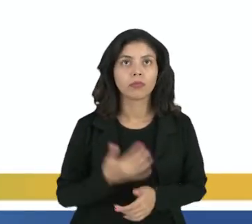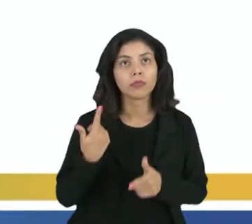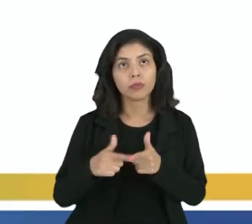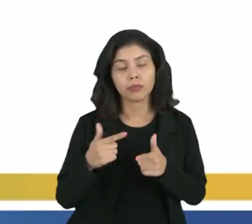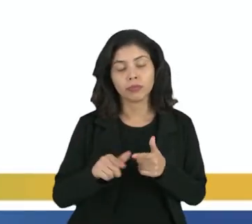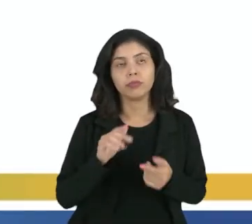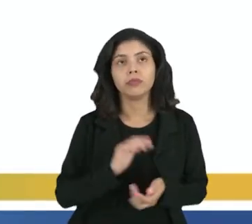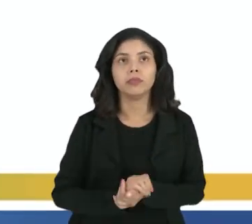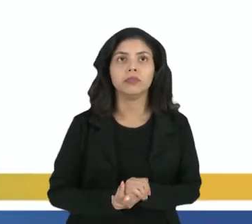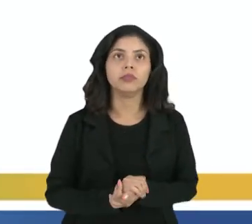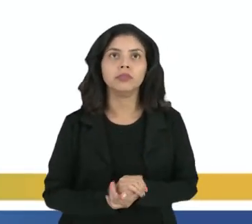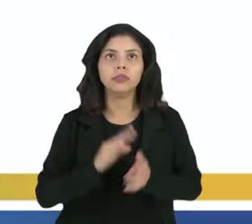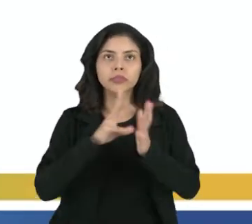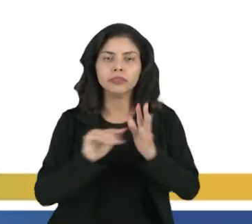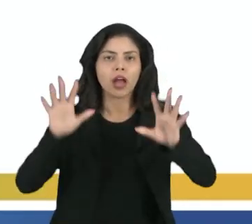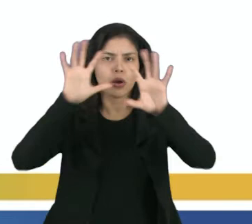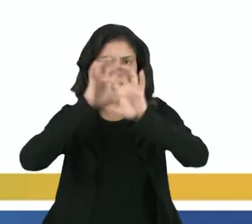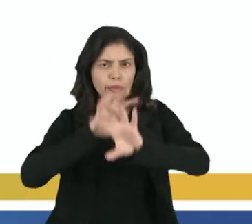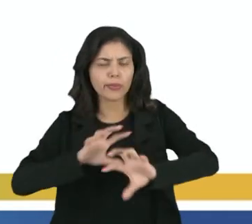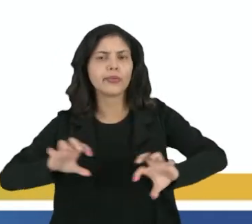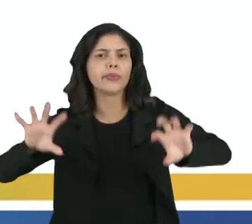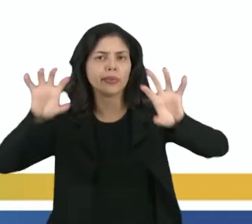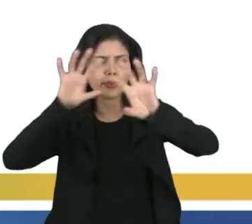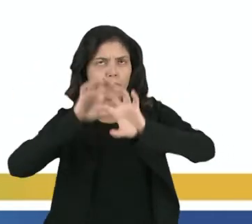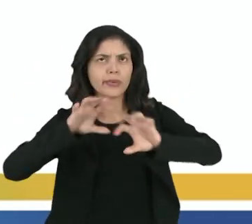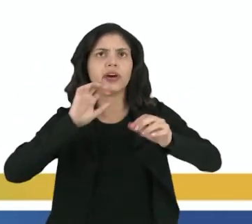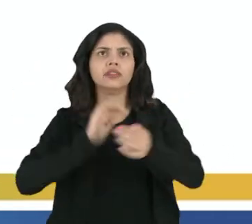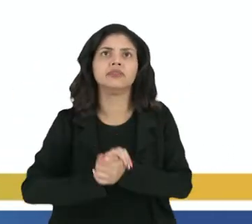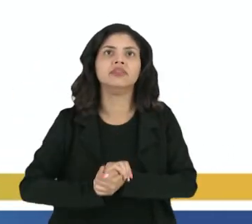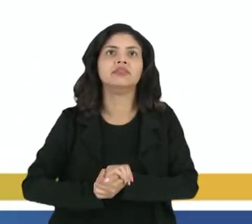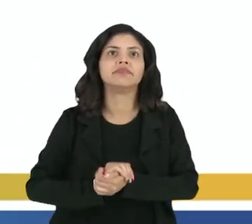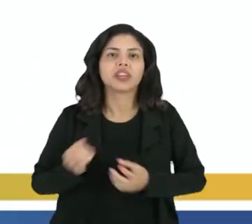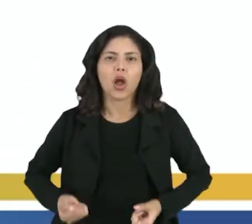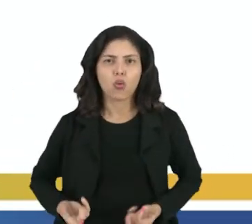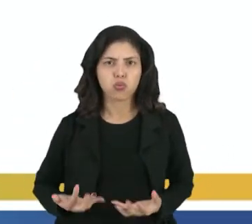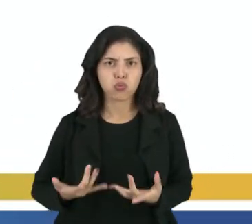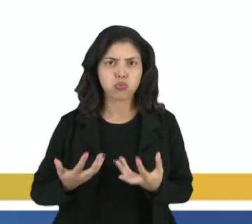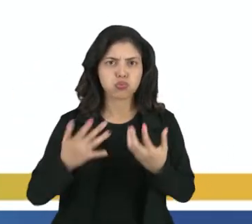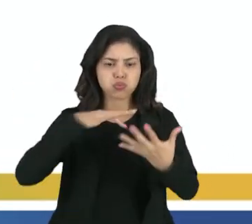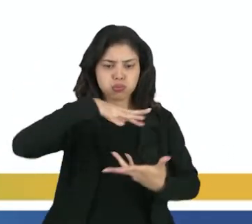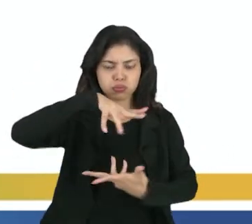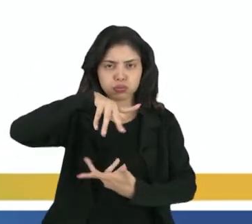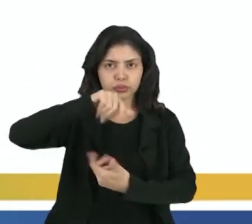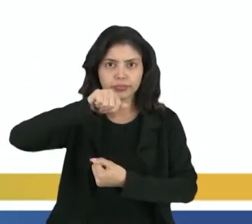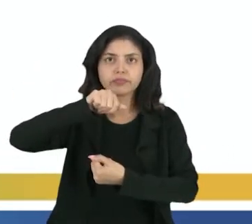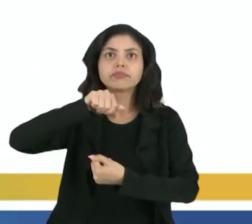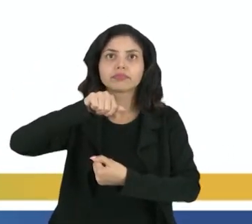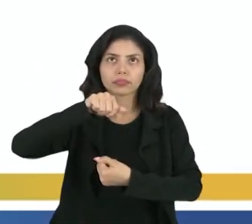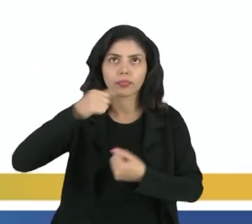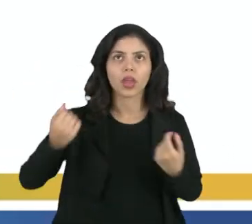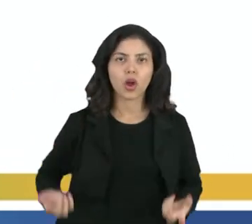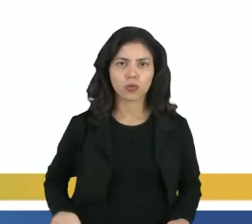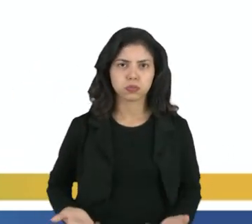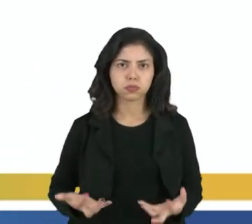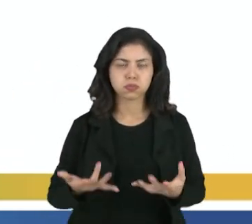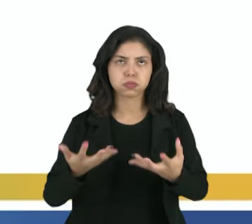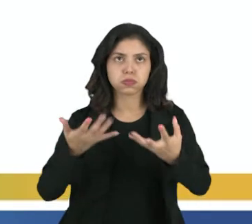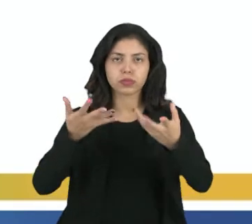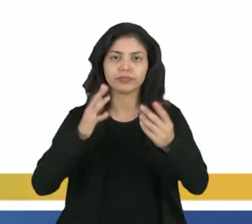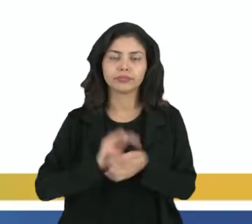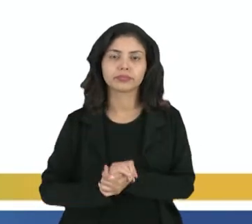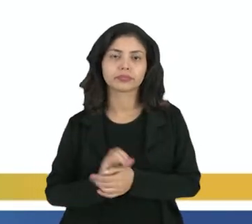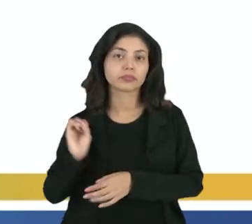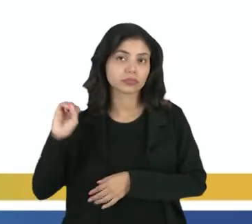nós temos as emissões de gases de efeito estufa, principalmente pela queima do combustível fóssil, que